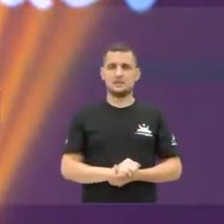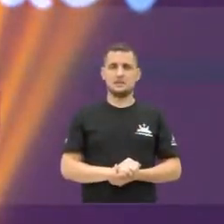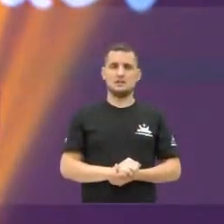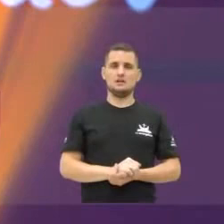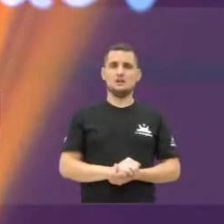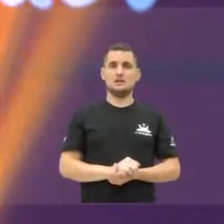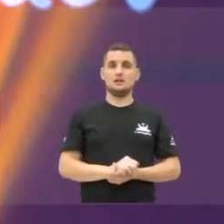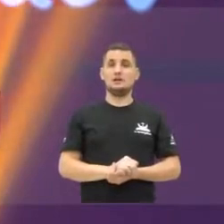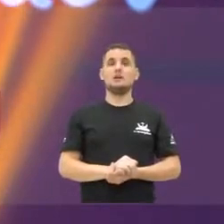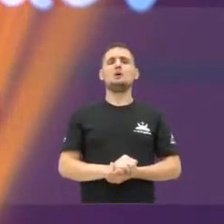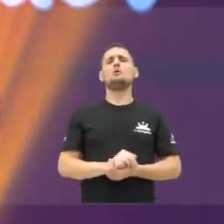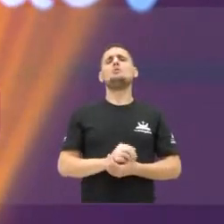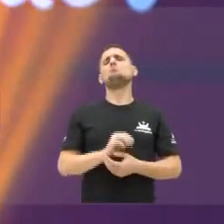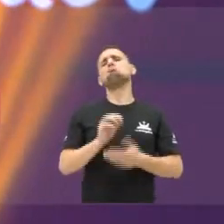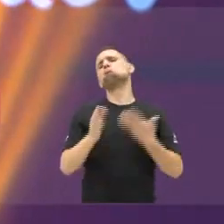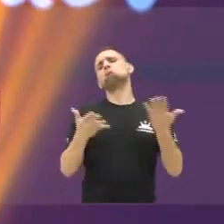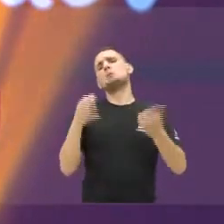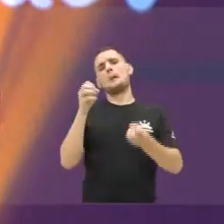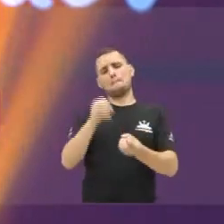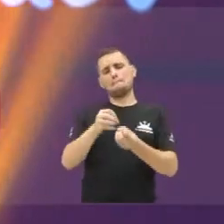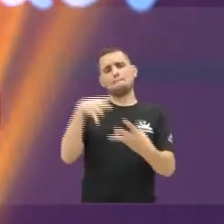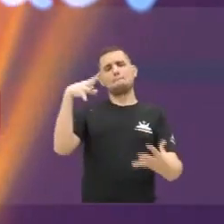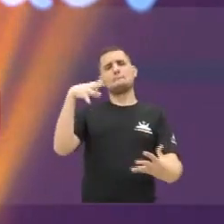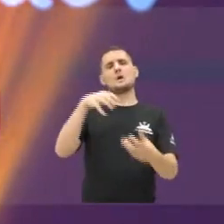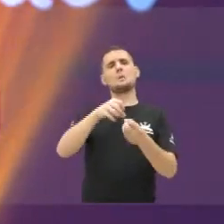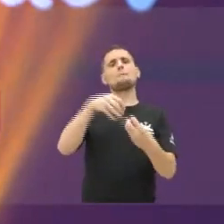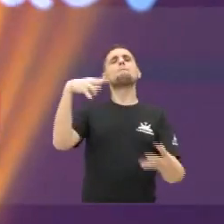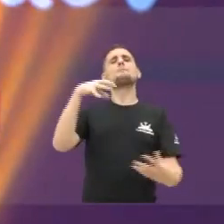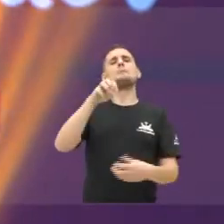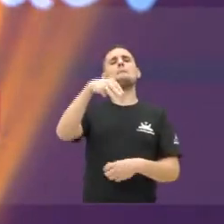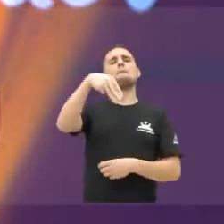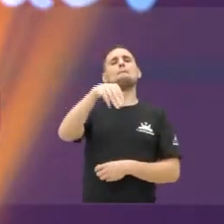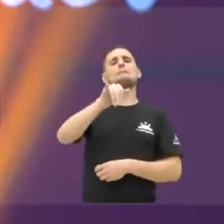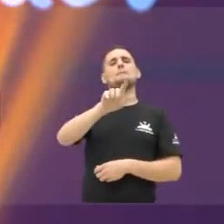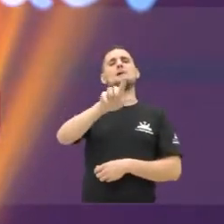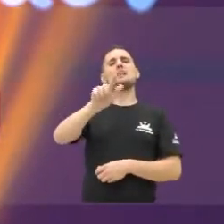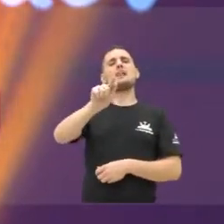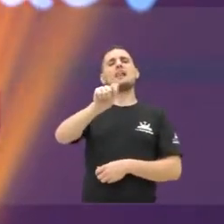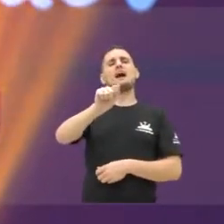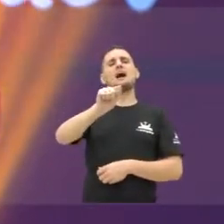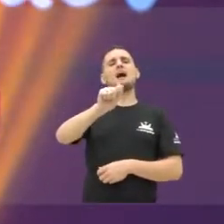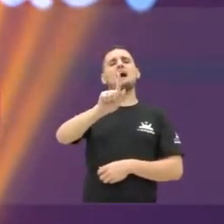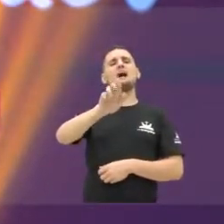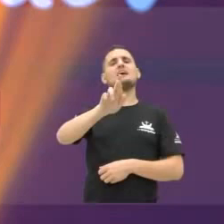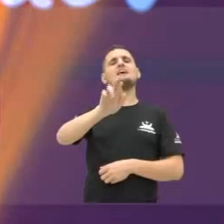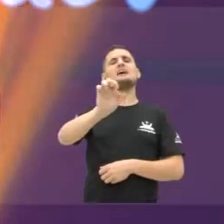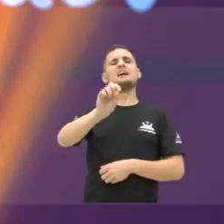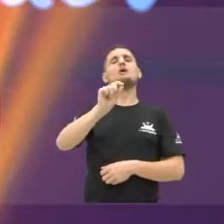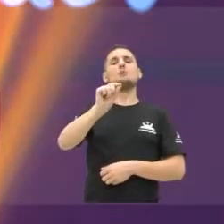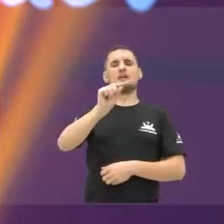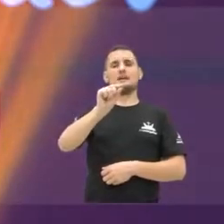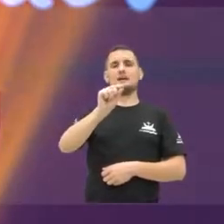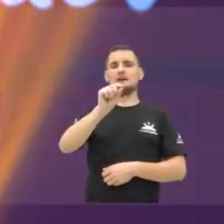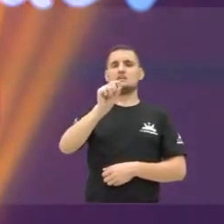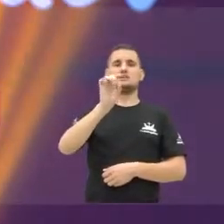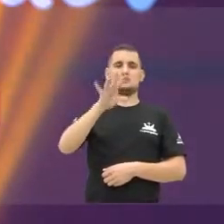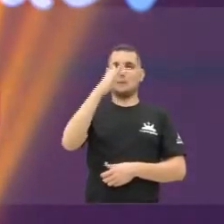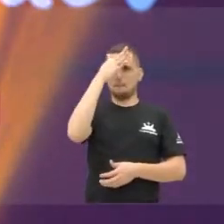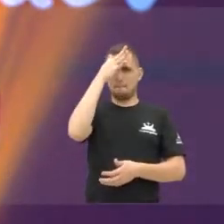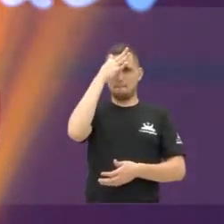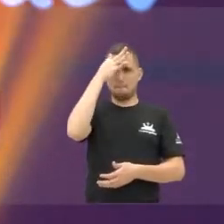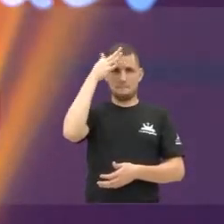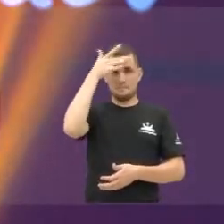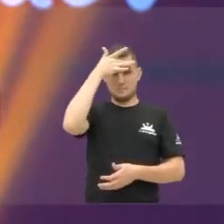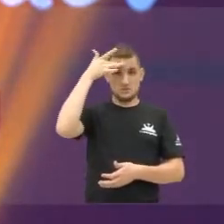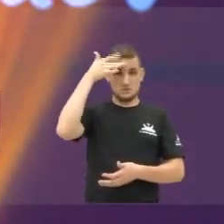quem tem fé, milagre não é para quem não crê. Acabe e